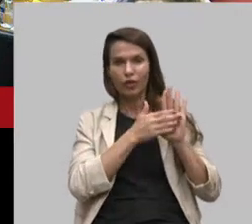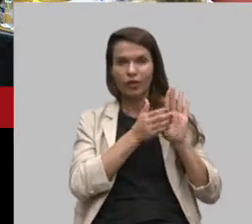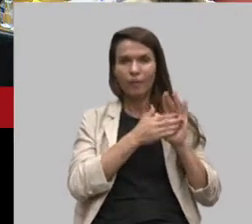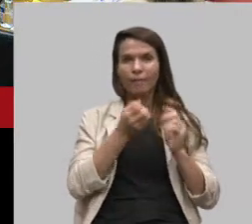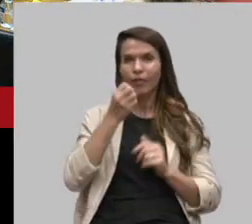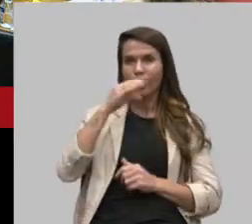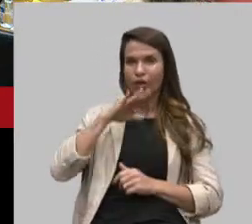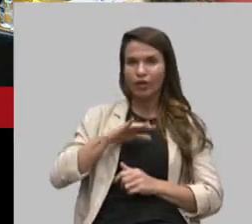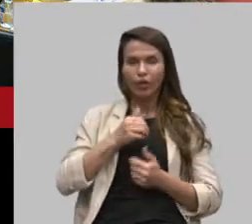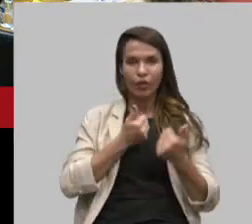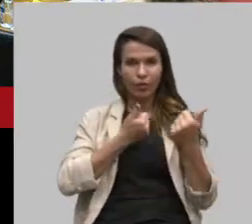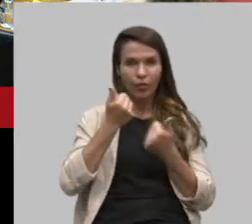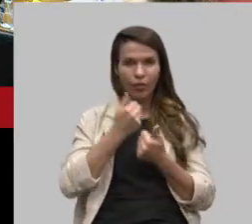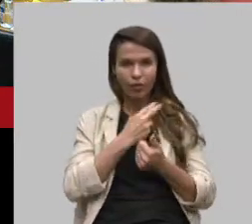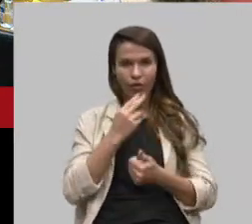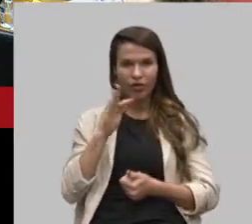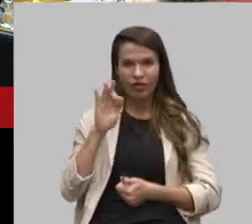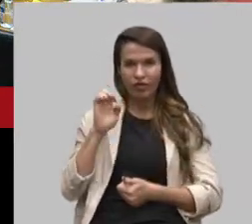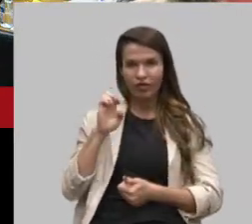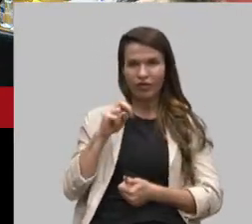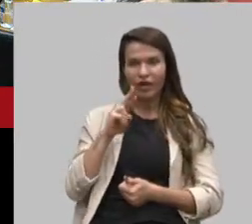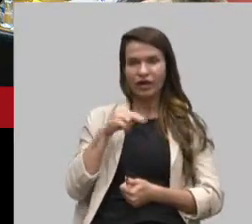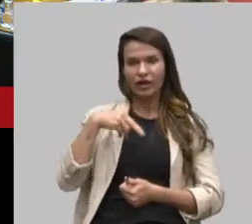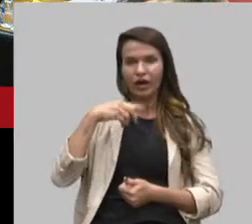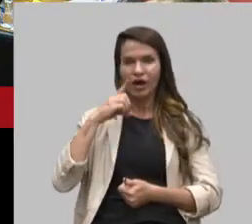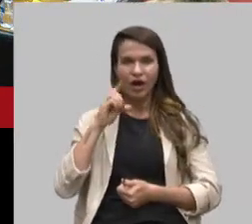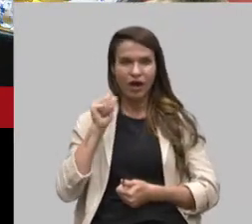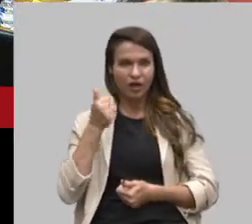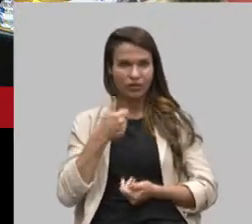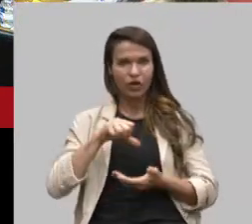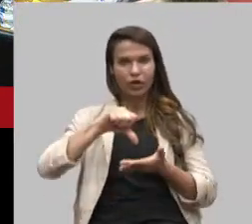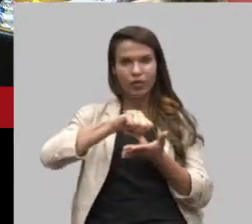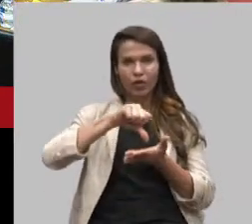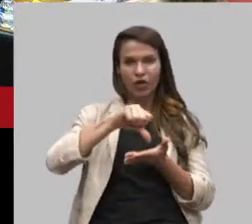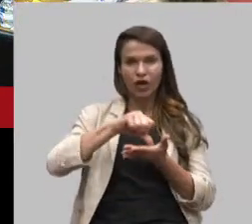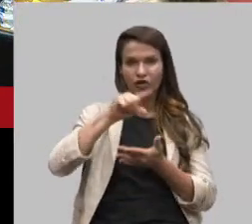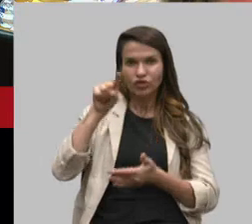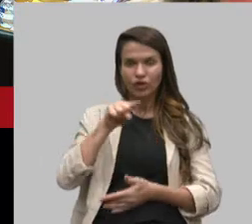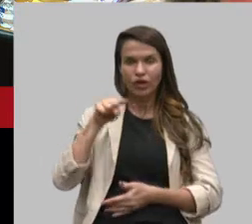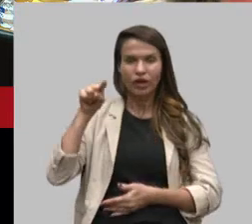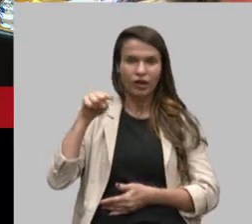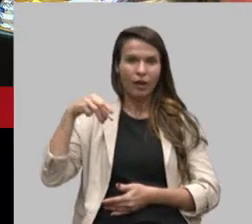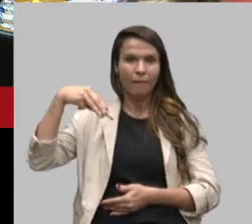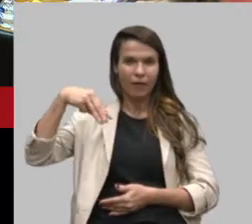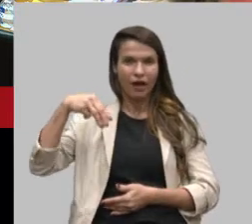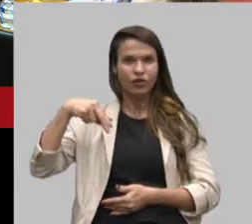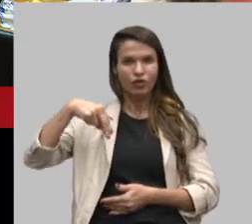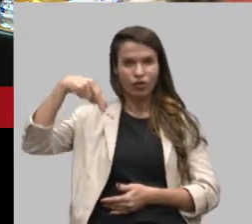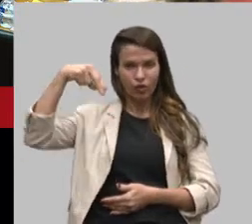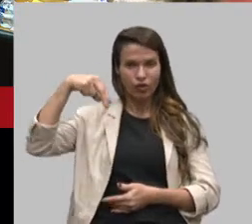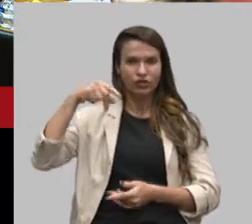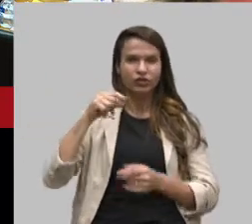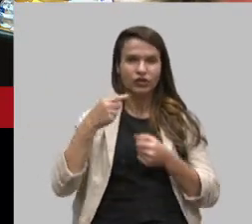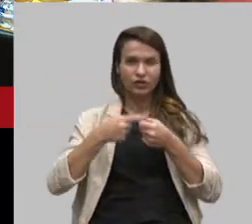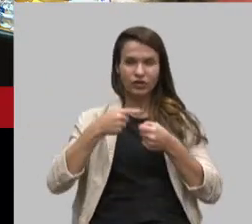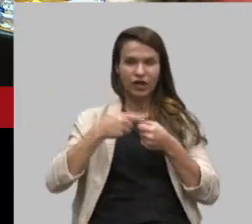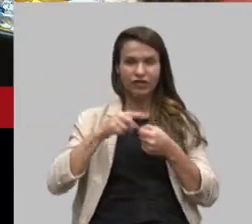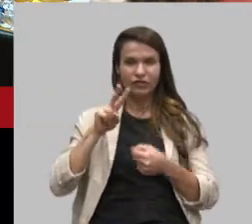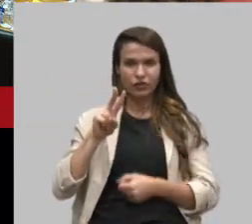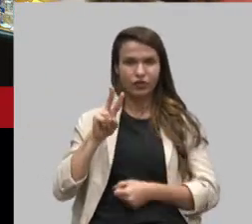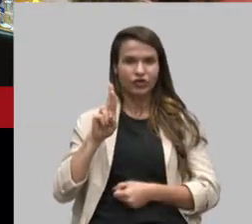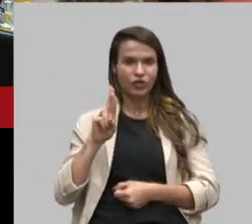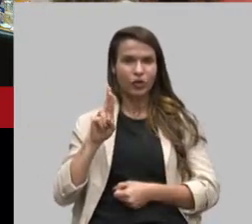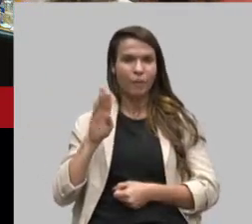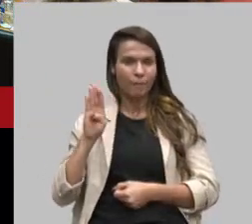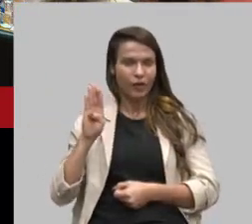tudo bem meu nome é Fernanda Brunete eu sou do polo da Zona da Mata do Norte da cidade de Visconde do Rio Branco bom quando nós falamos